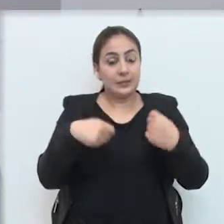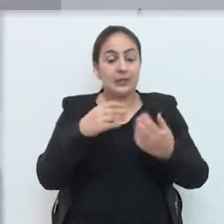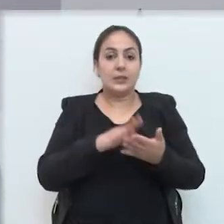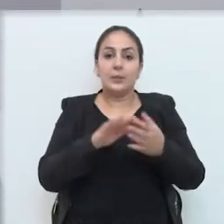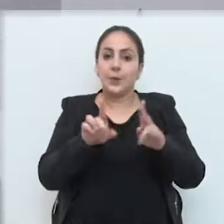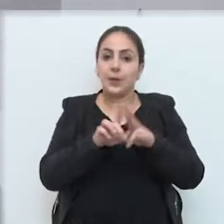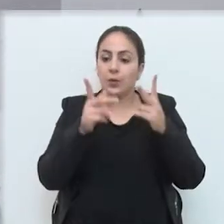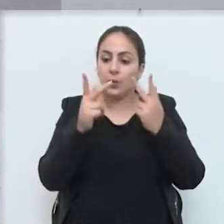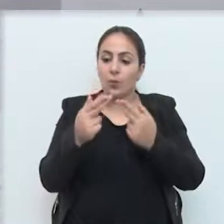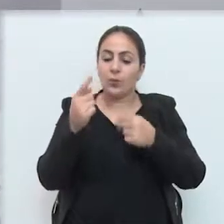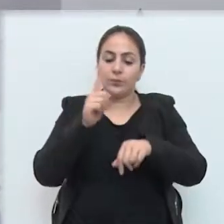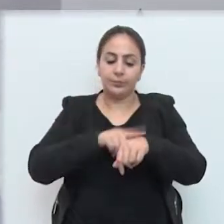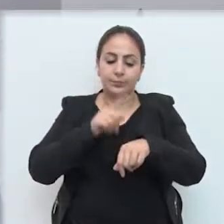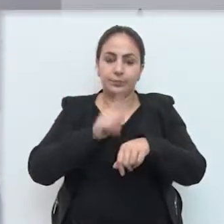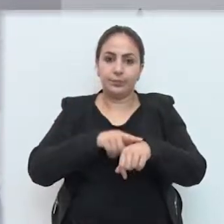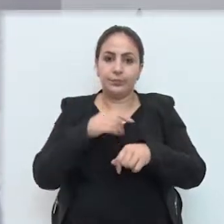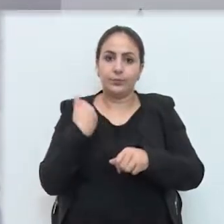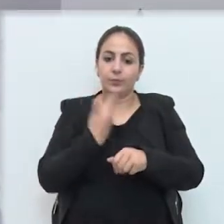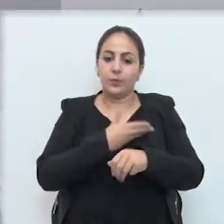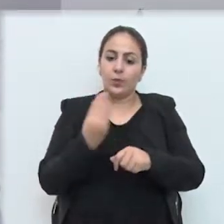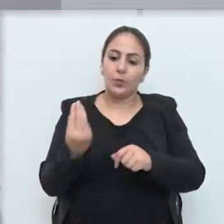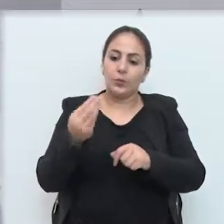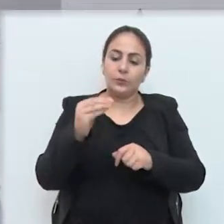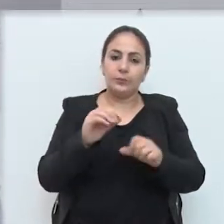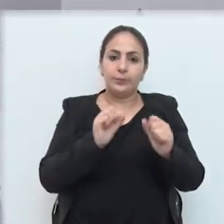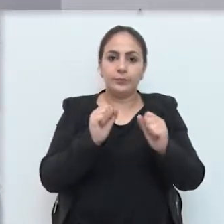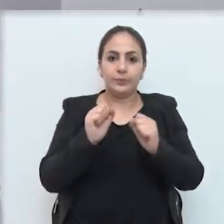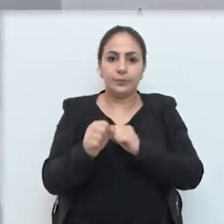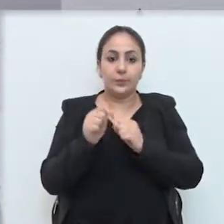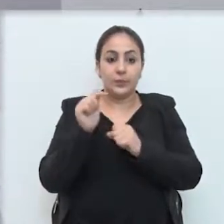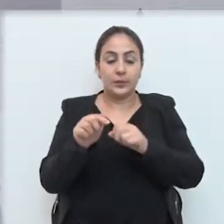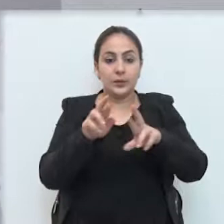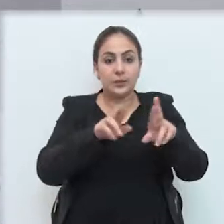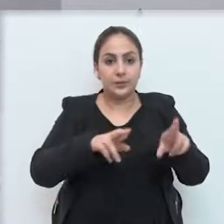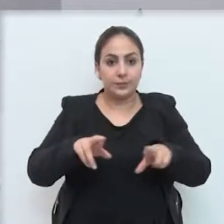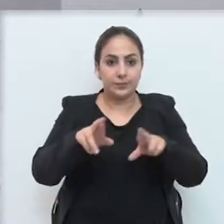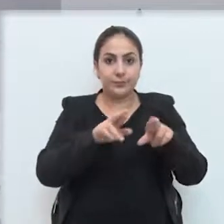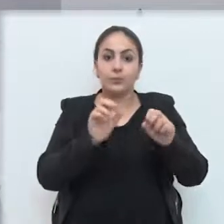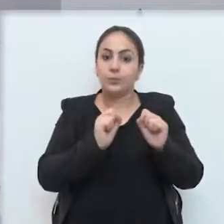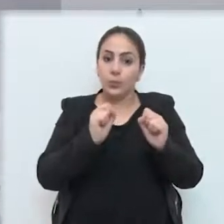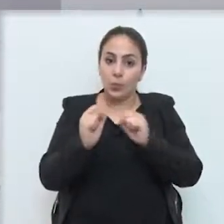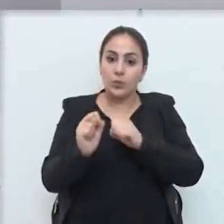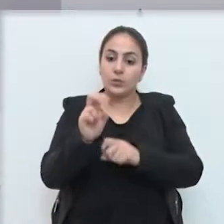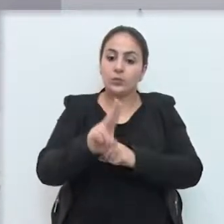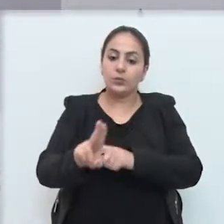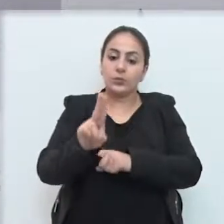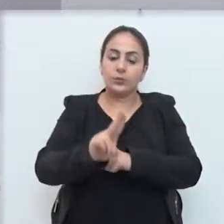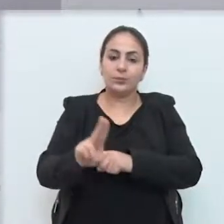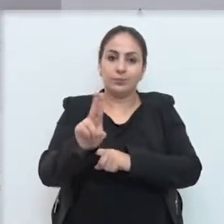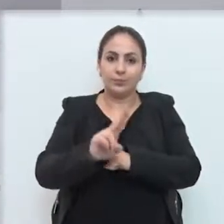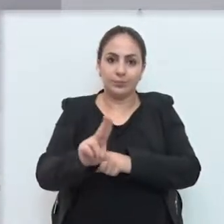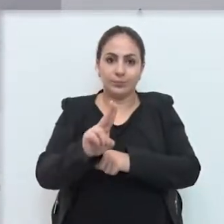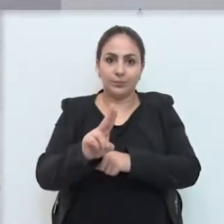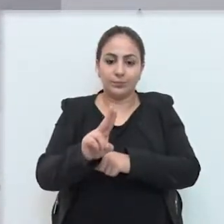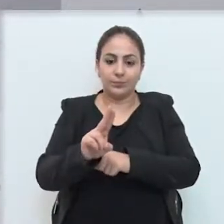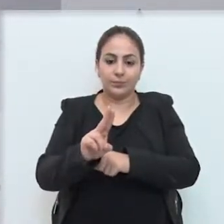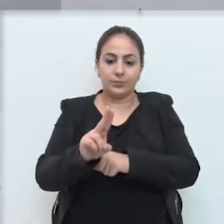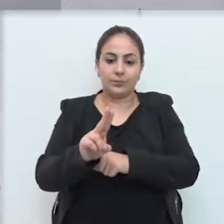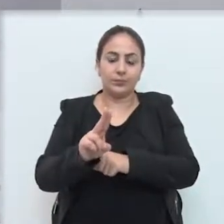instalar, e ao mesmo tempo nós colocamos a possibilidade de que aquela região possa ser utilizada